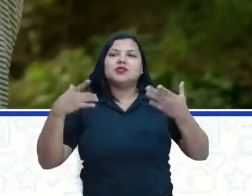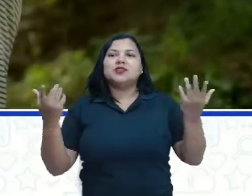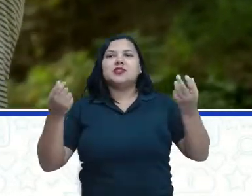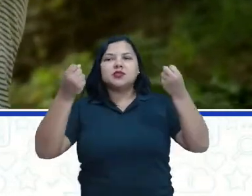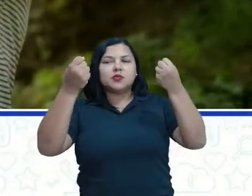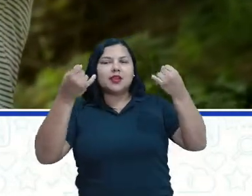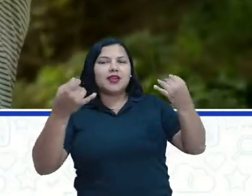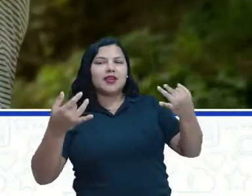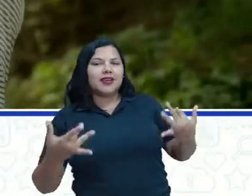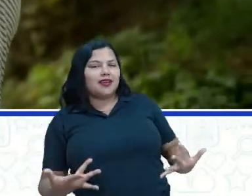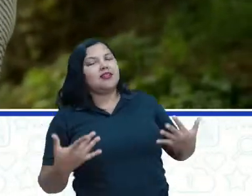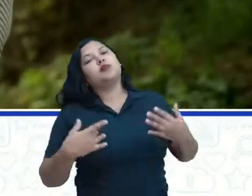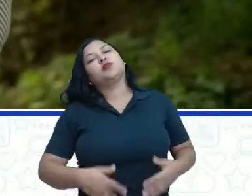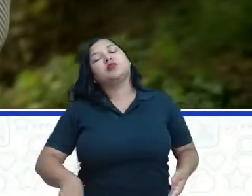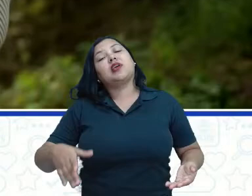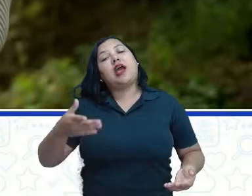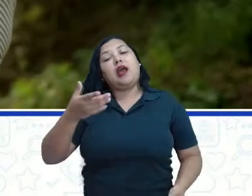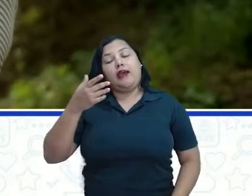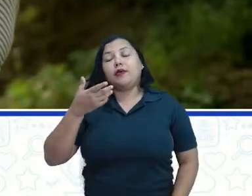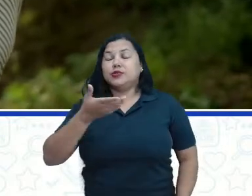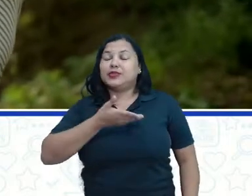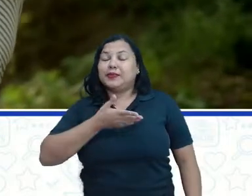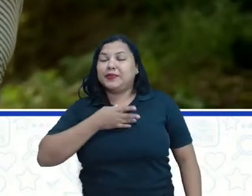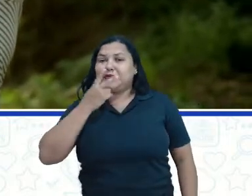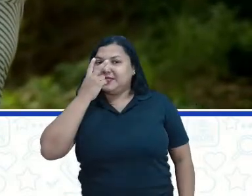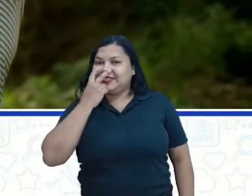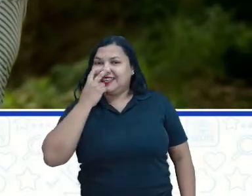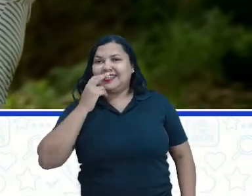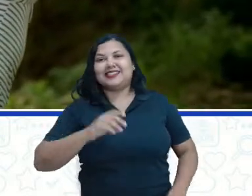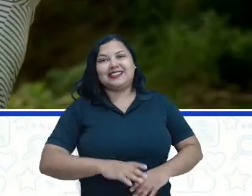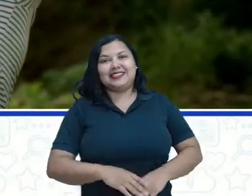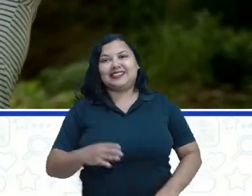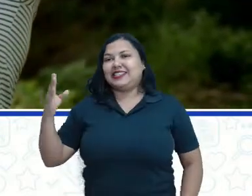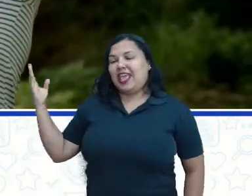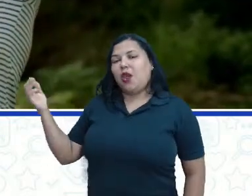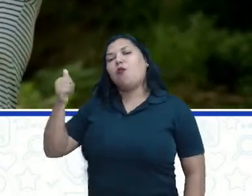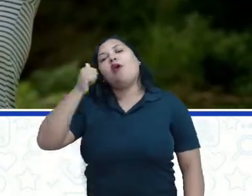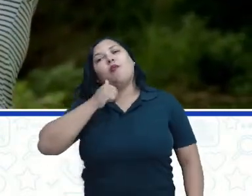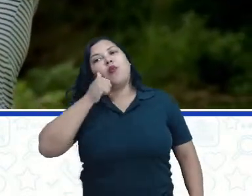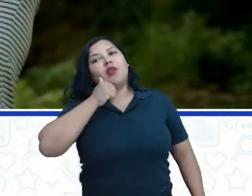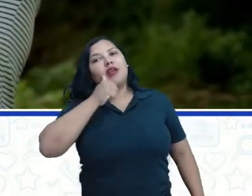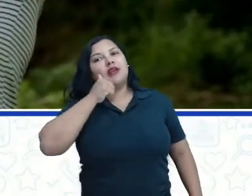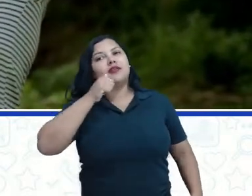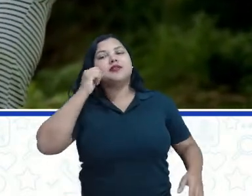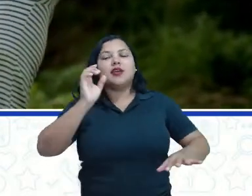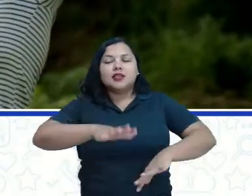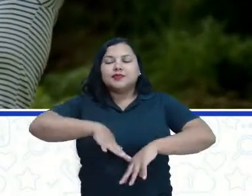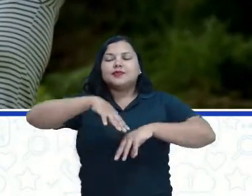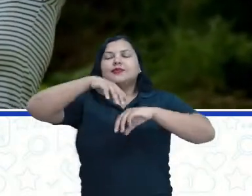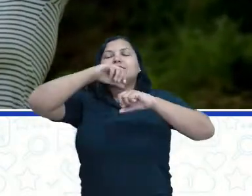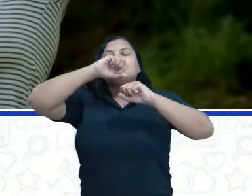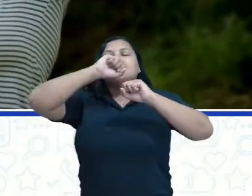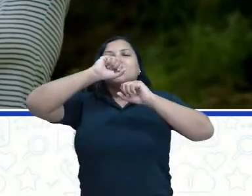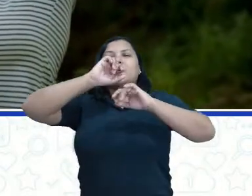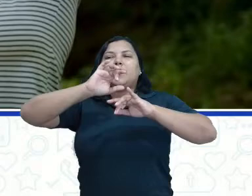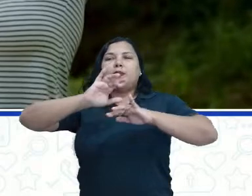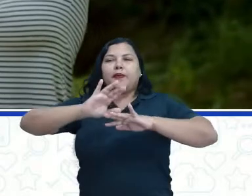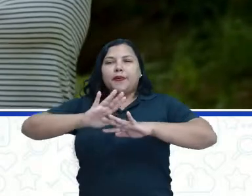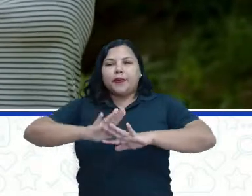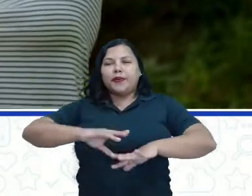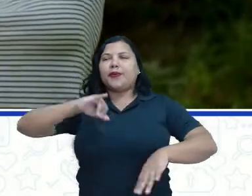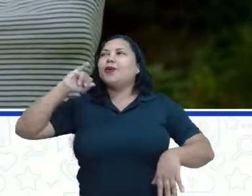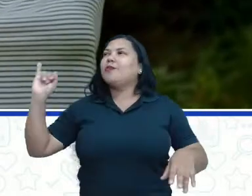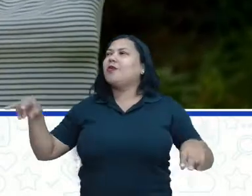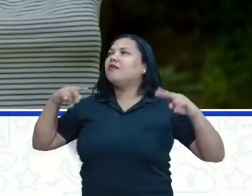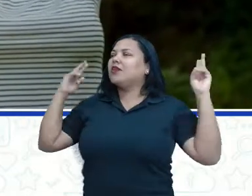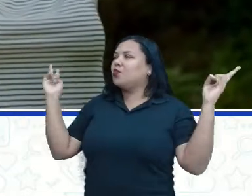descrevendo para os nossos colegas de baixa visão ou cegos. É uma moça respirando fundo, curtindo a brisa,